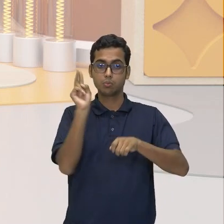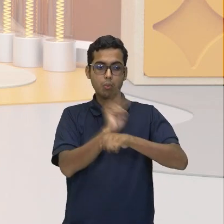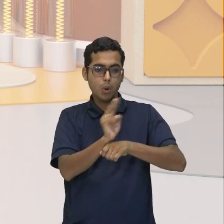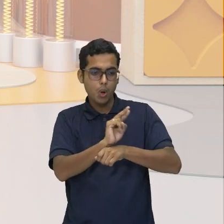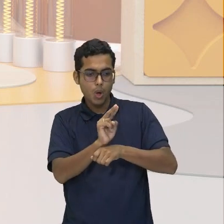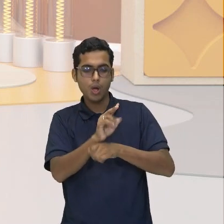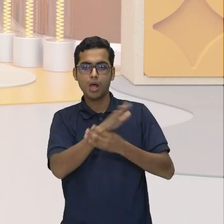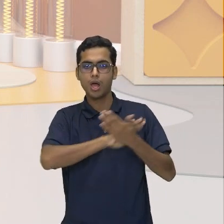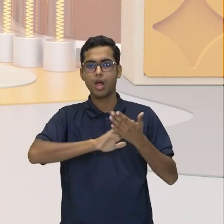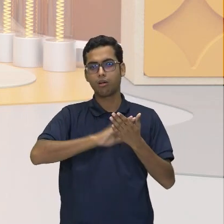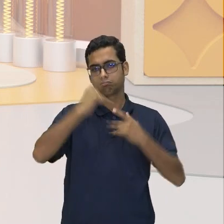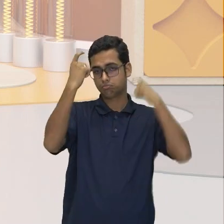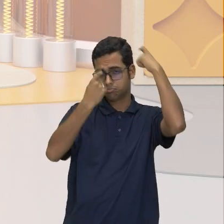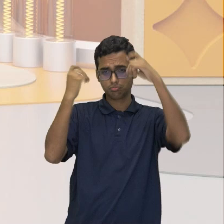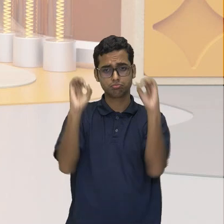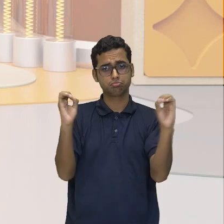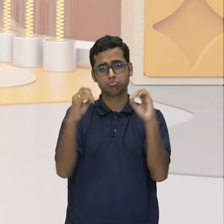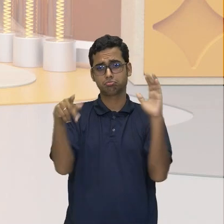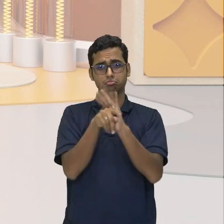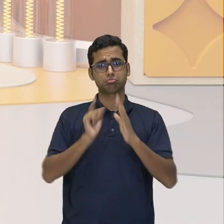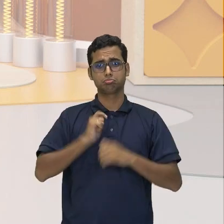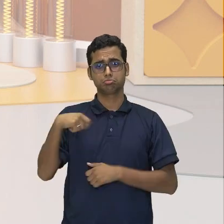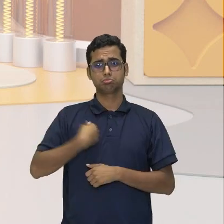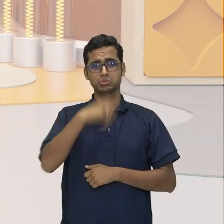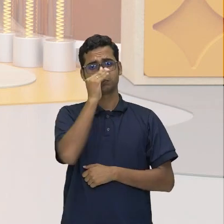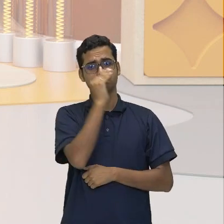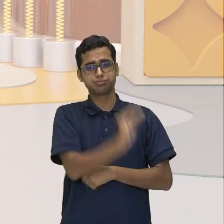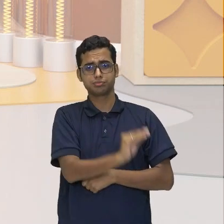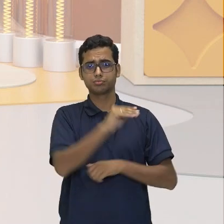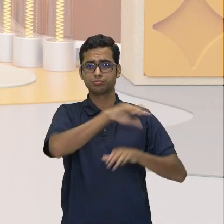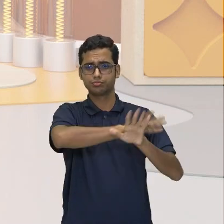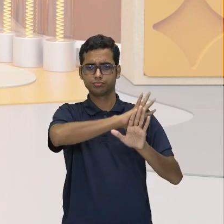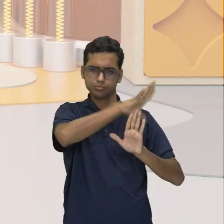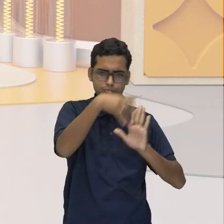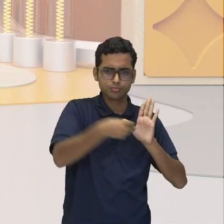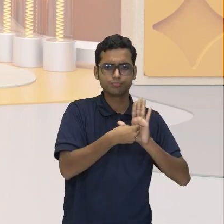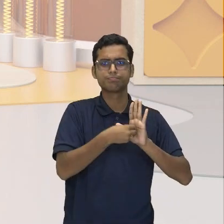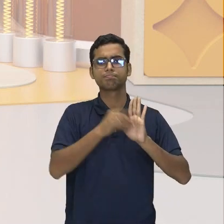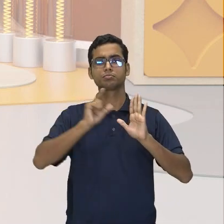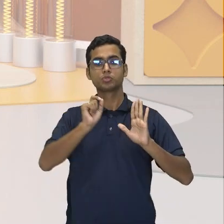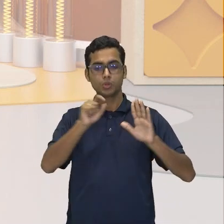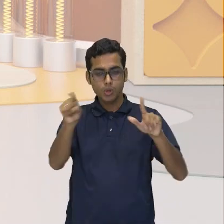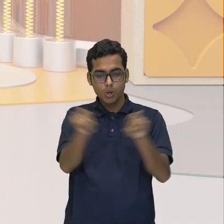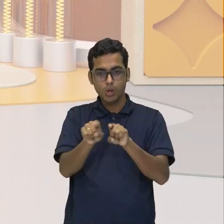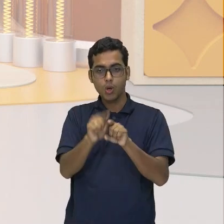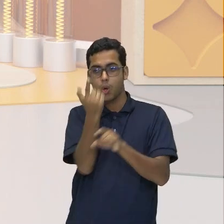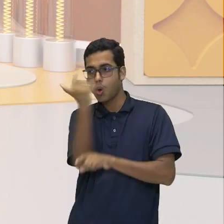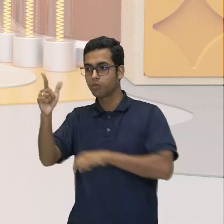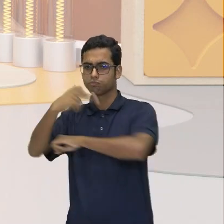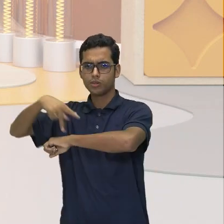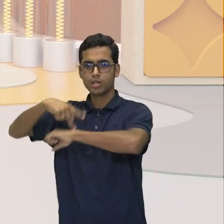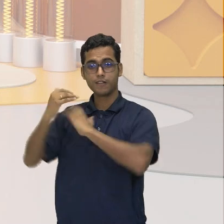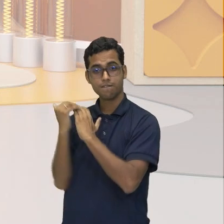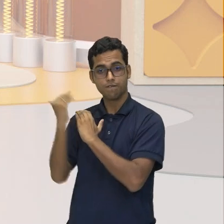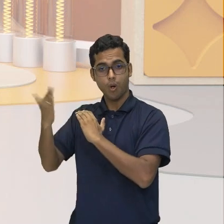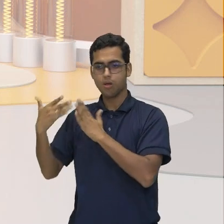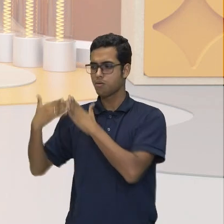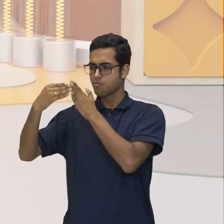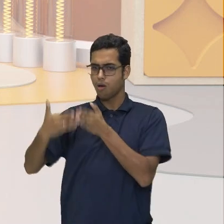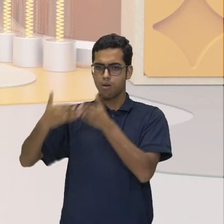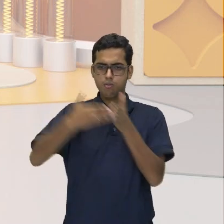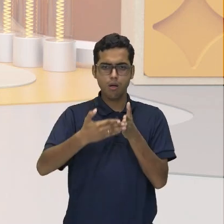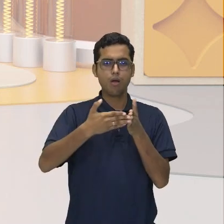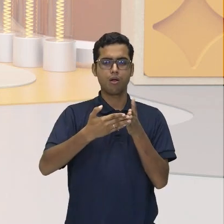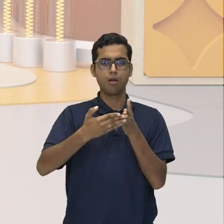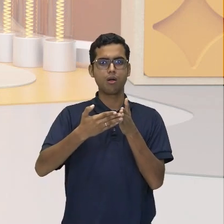que vai fazer com que outras nações passem a fazer incursões no território.